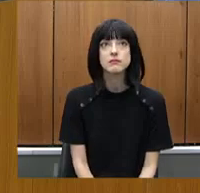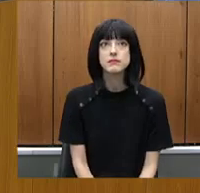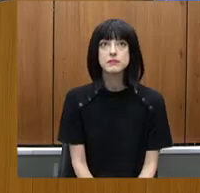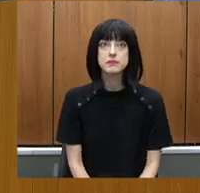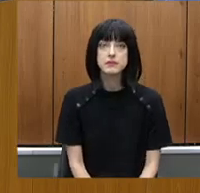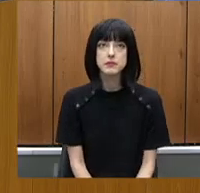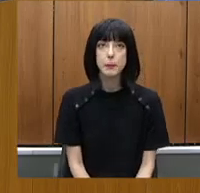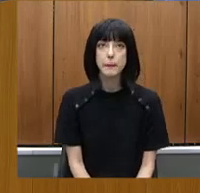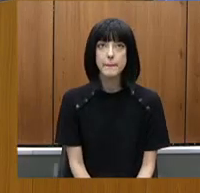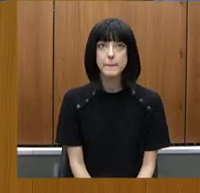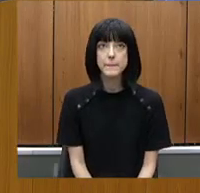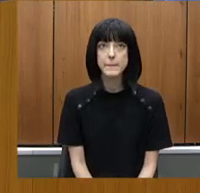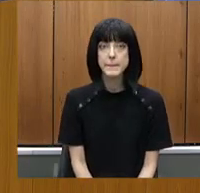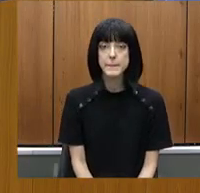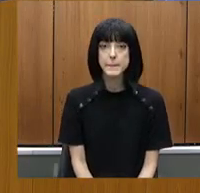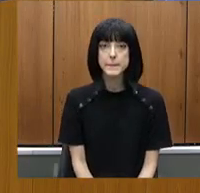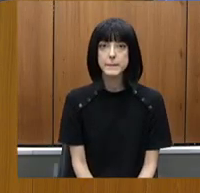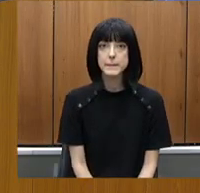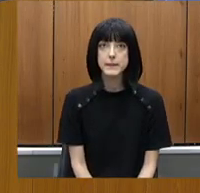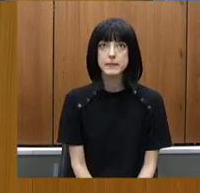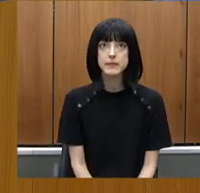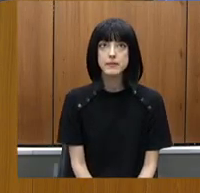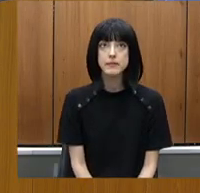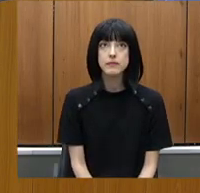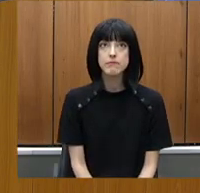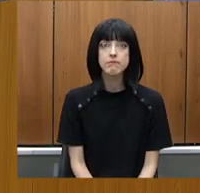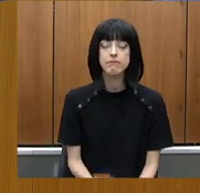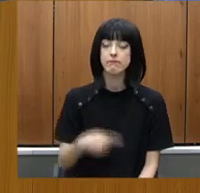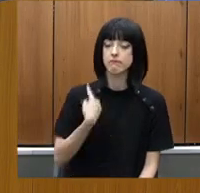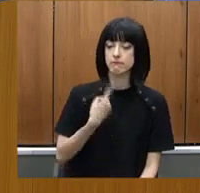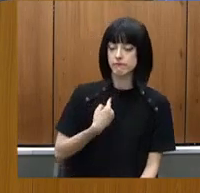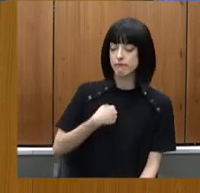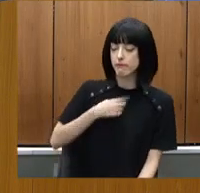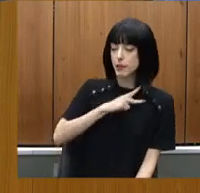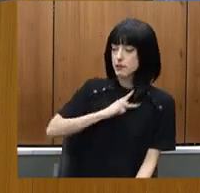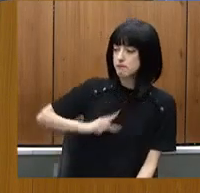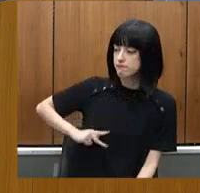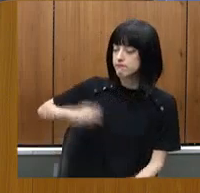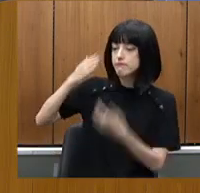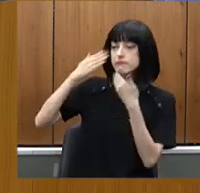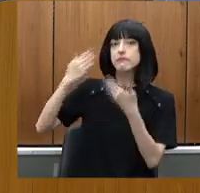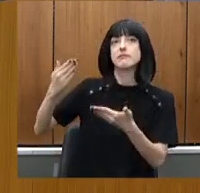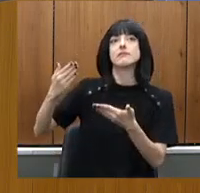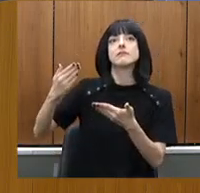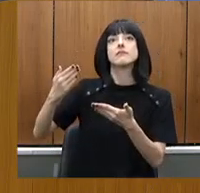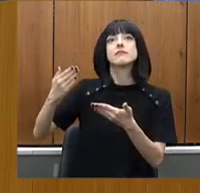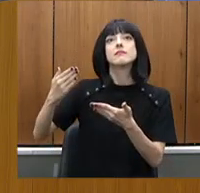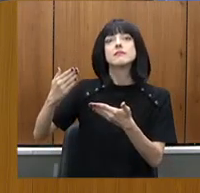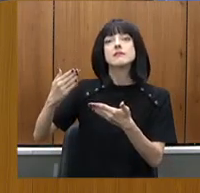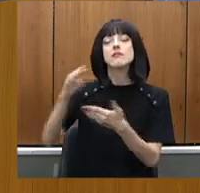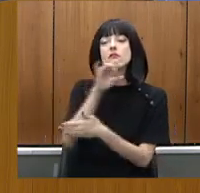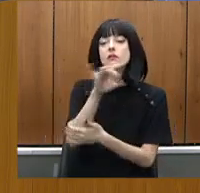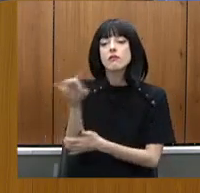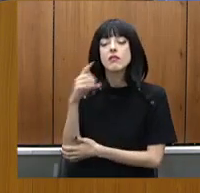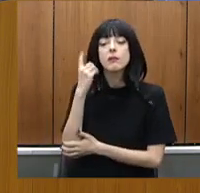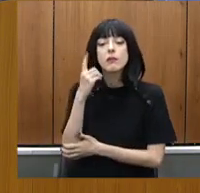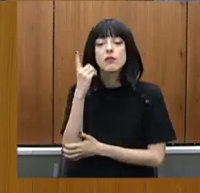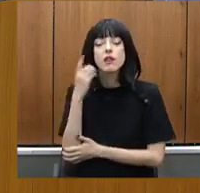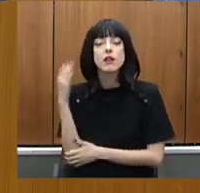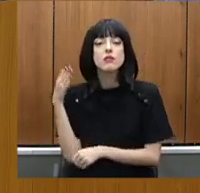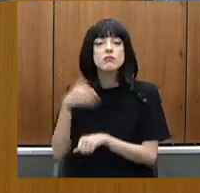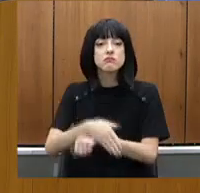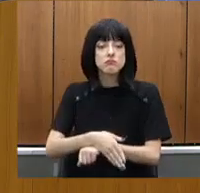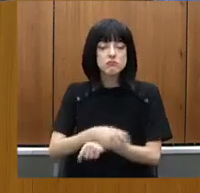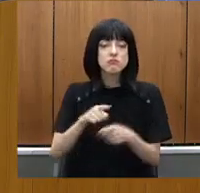presidência me agradece a presença dos ilus deputados que aqui passaram Dalmo Ribeiro Silva